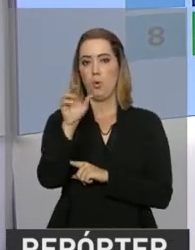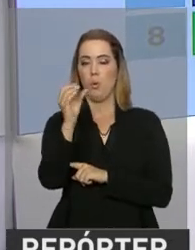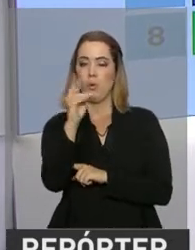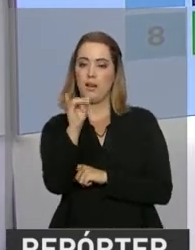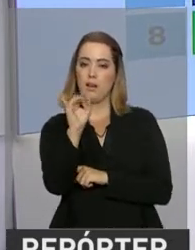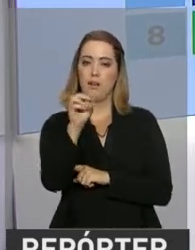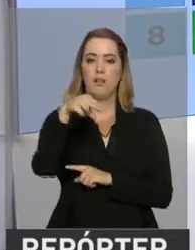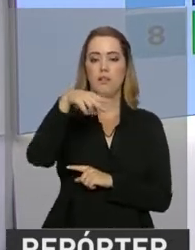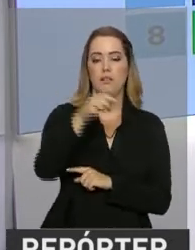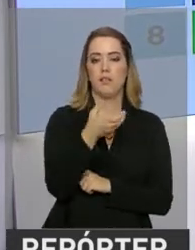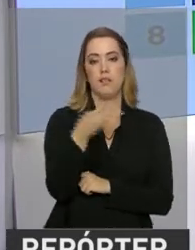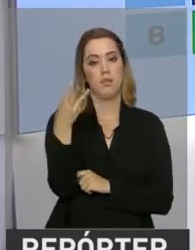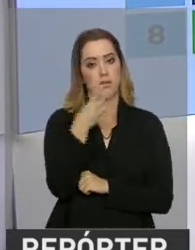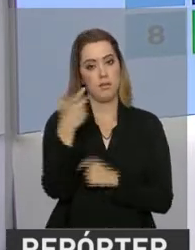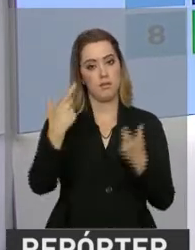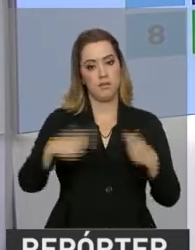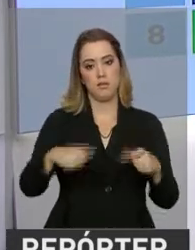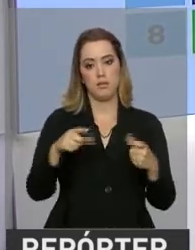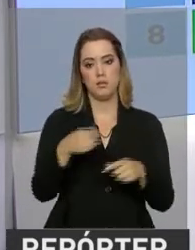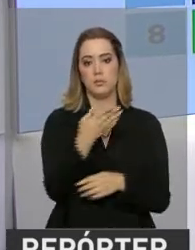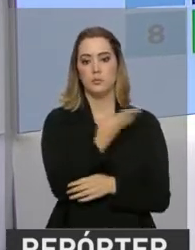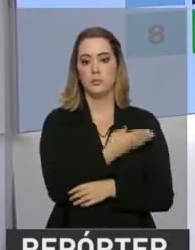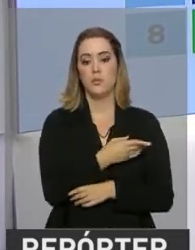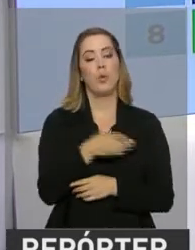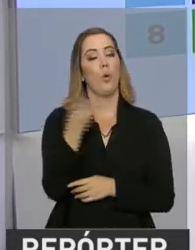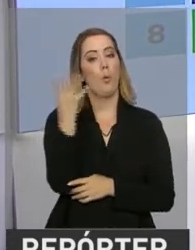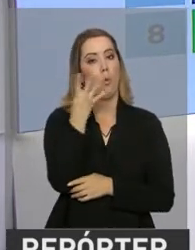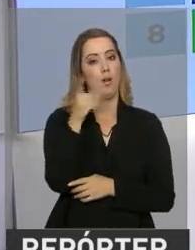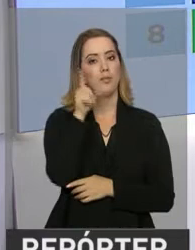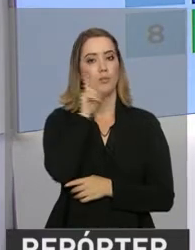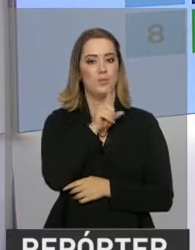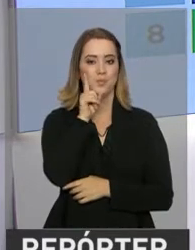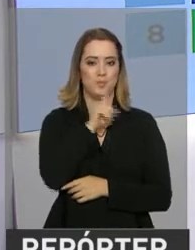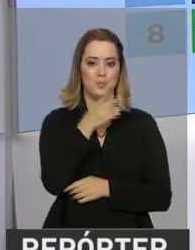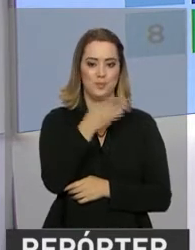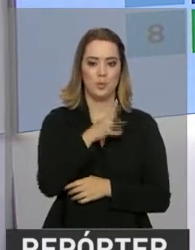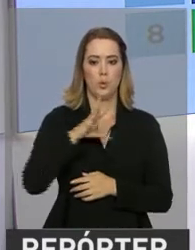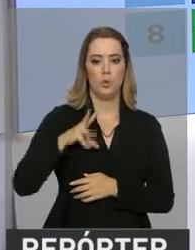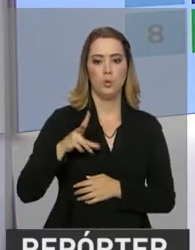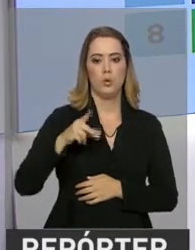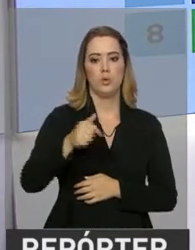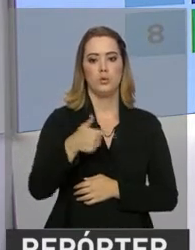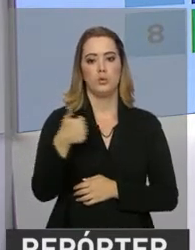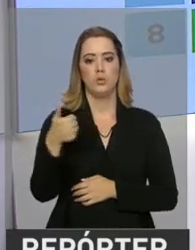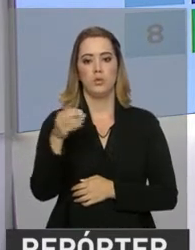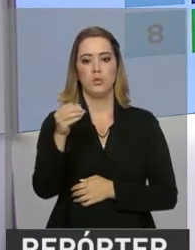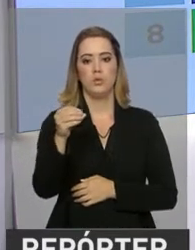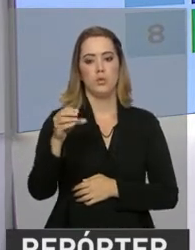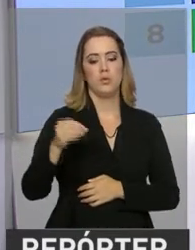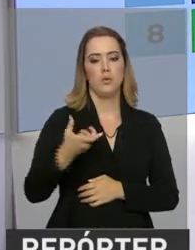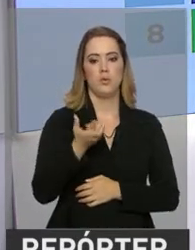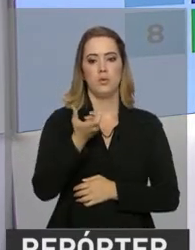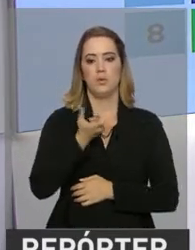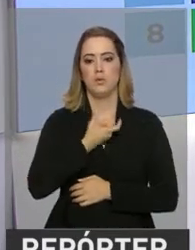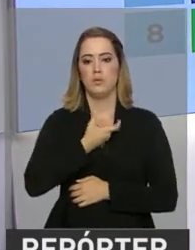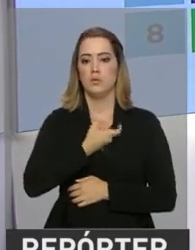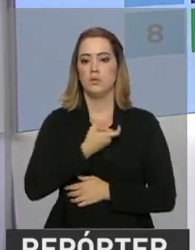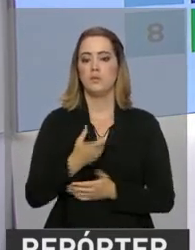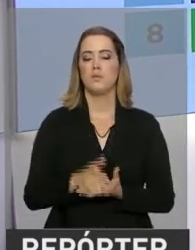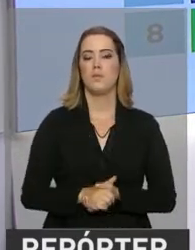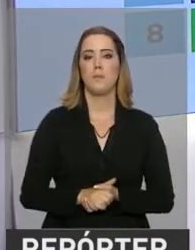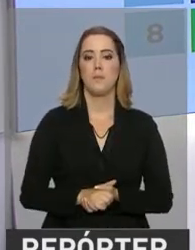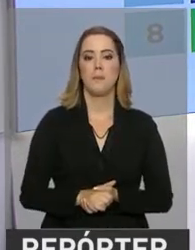100 medalhas sendo 36 de ouro em quarto os Estados Unidos 33 de ouro 36 de prata e 28 de